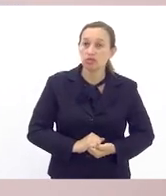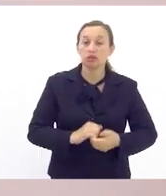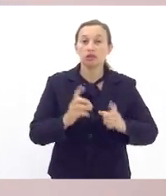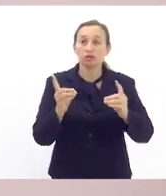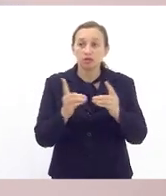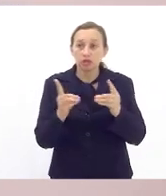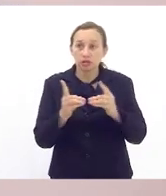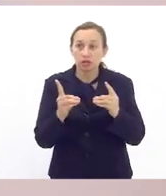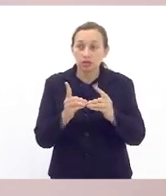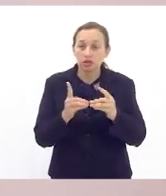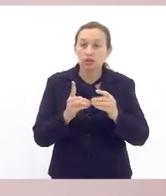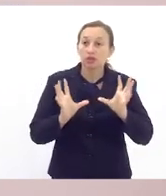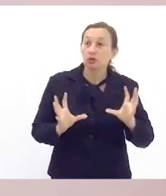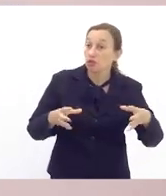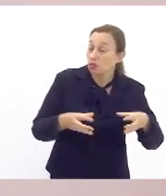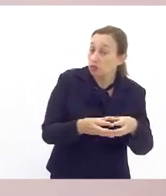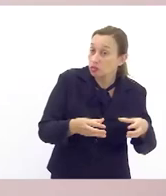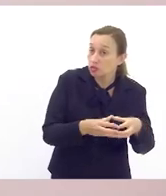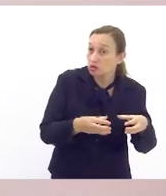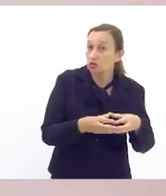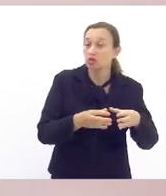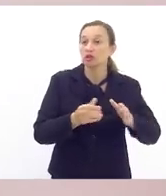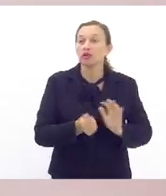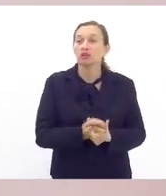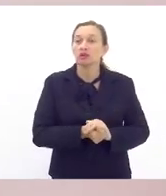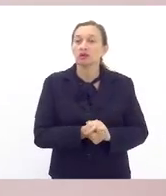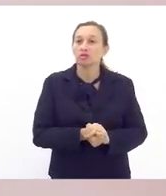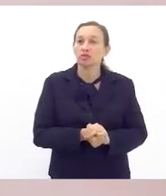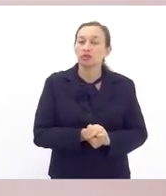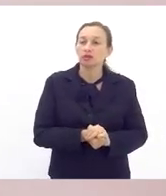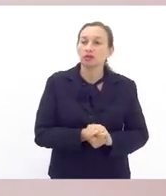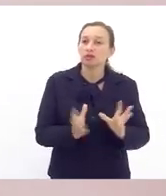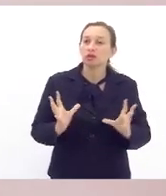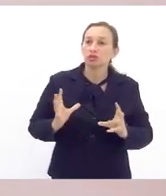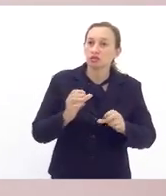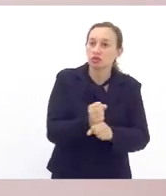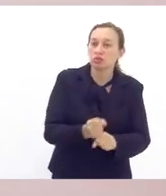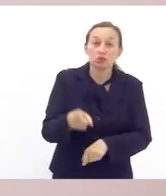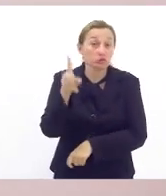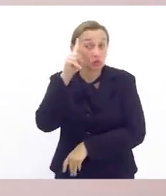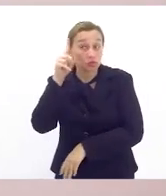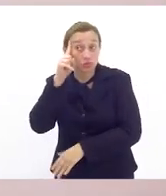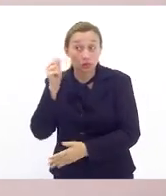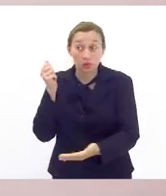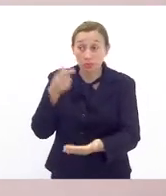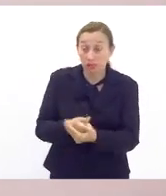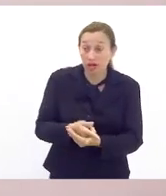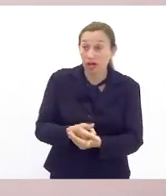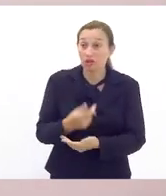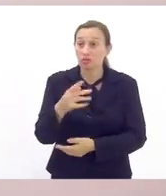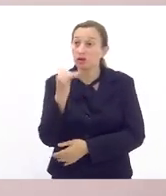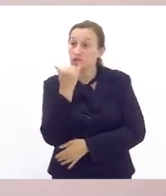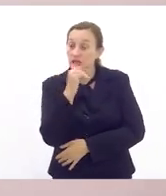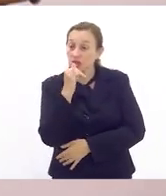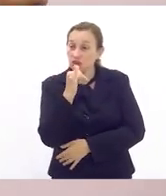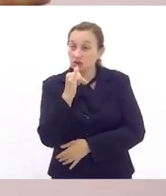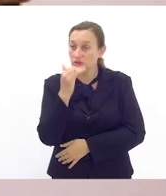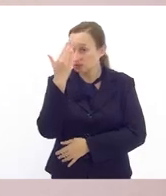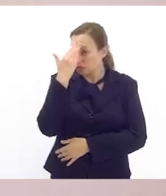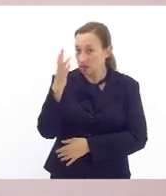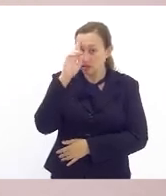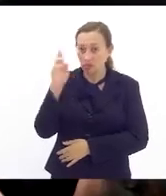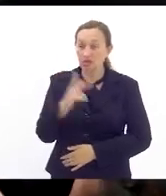à comunidade atendimento ao contribuinte que soa todos os dias para pagar a sua energia elétrica Obrigado